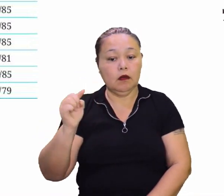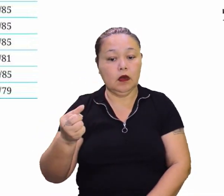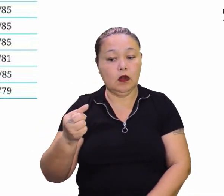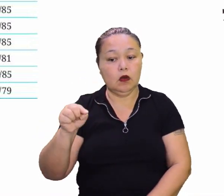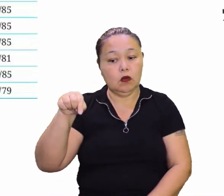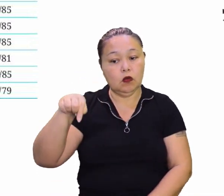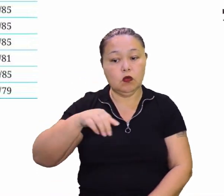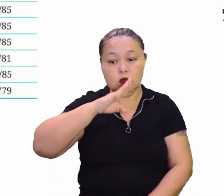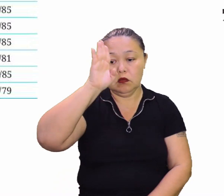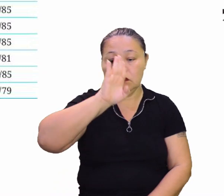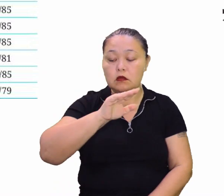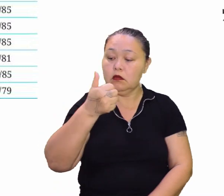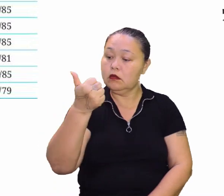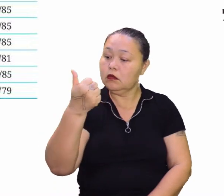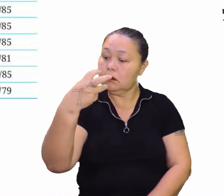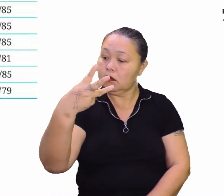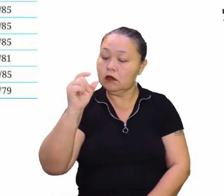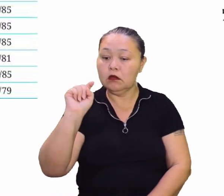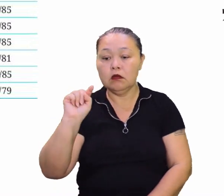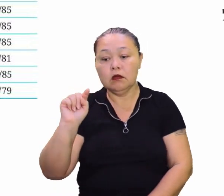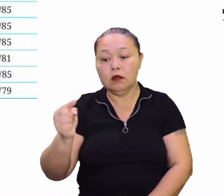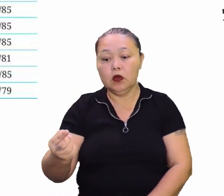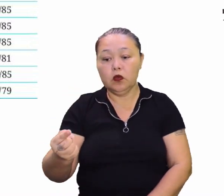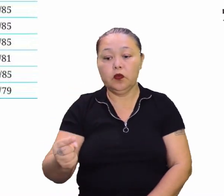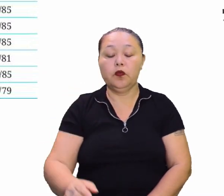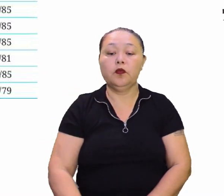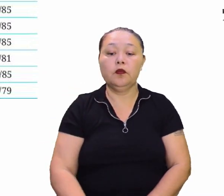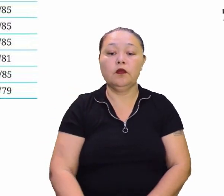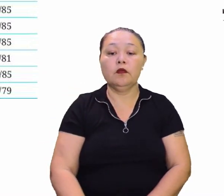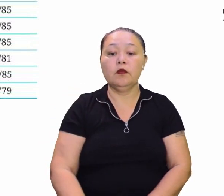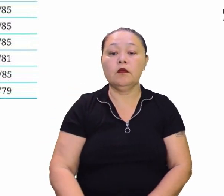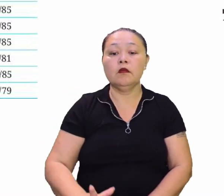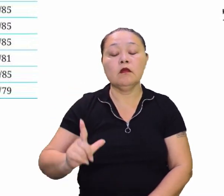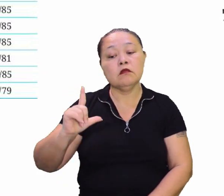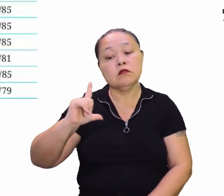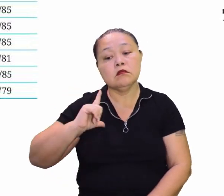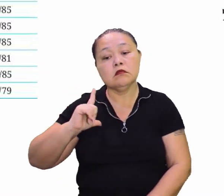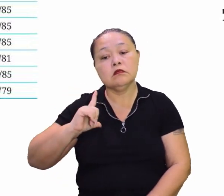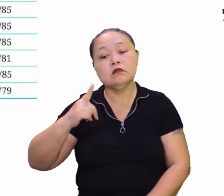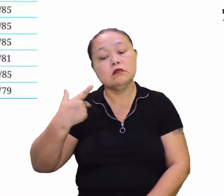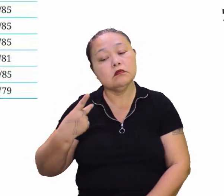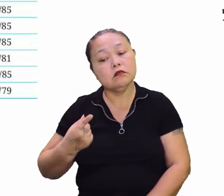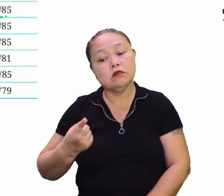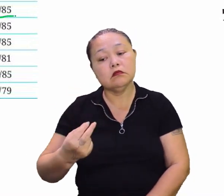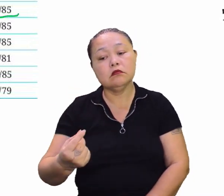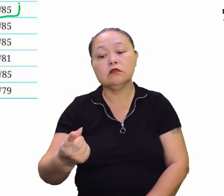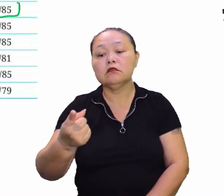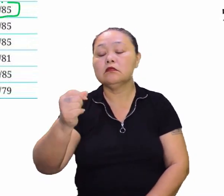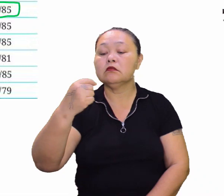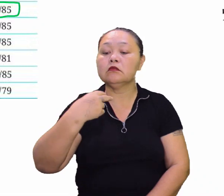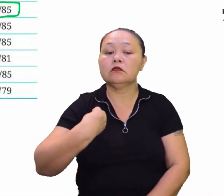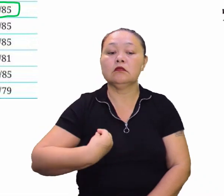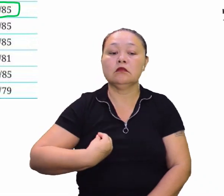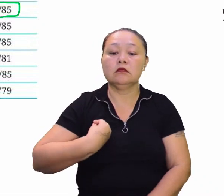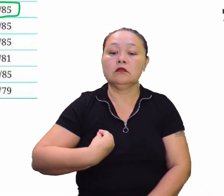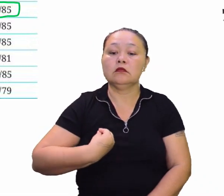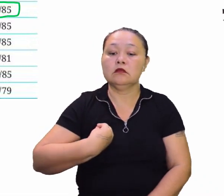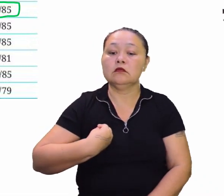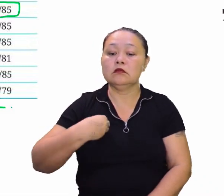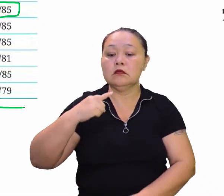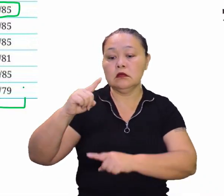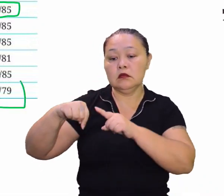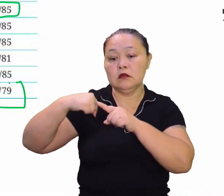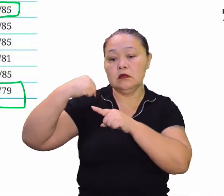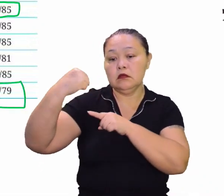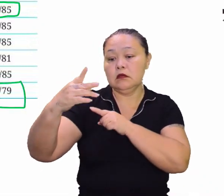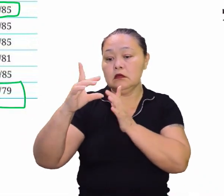Então, olha só a diferença. Diferença demais, hein? A expectativa de vida deles é uma década a mais